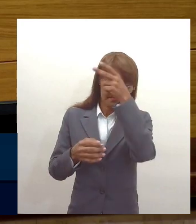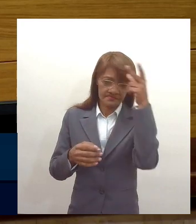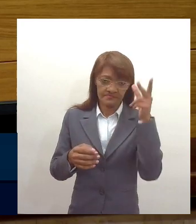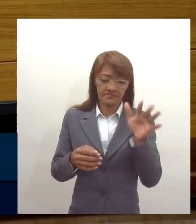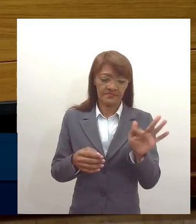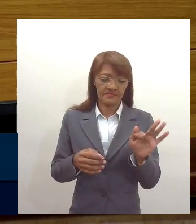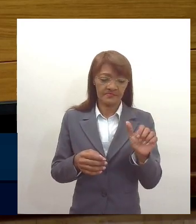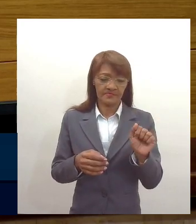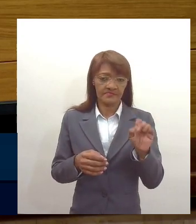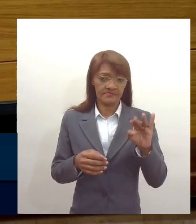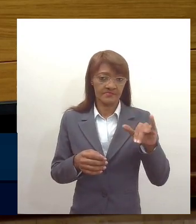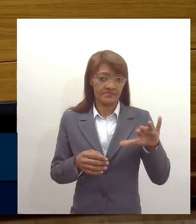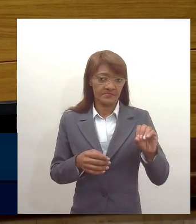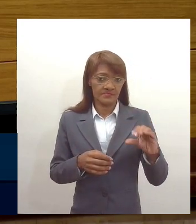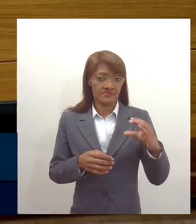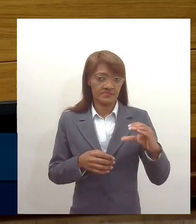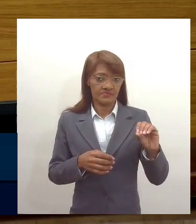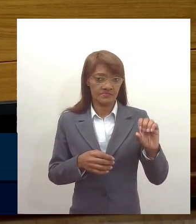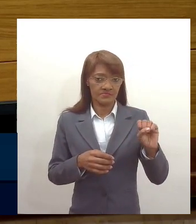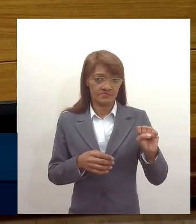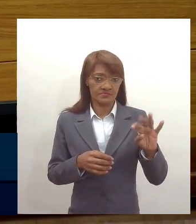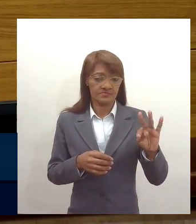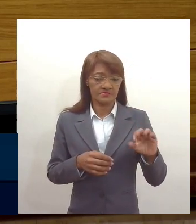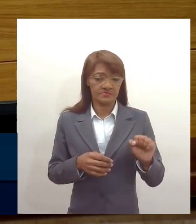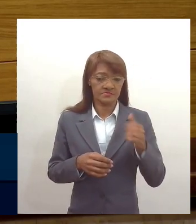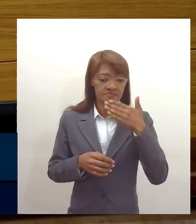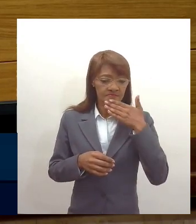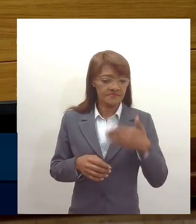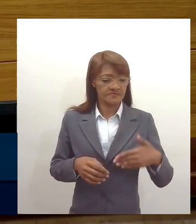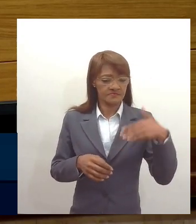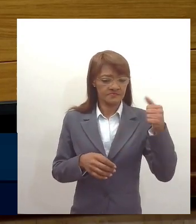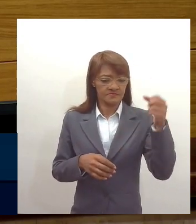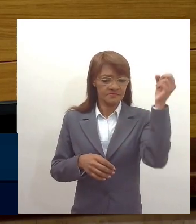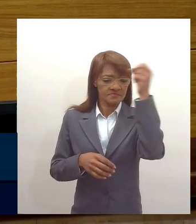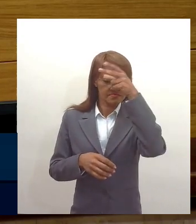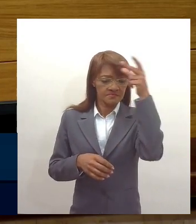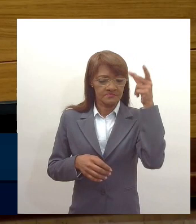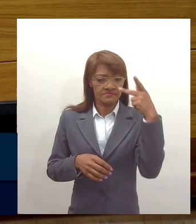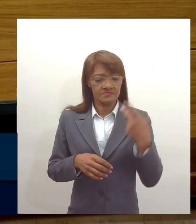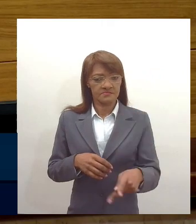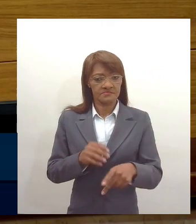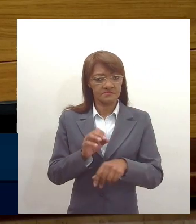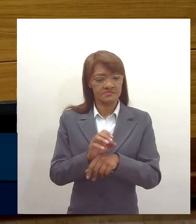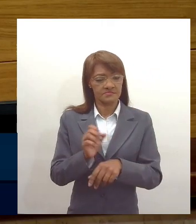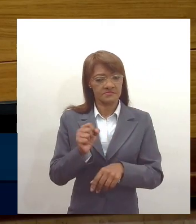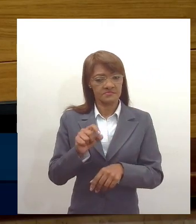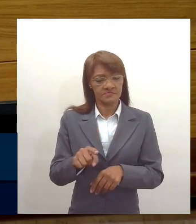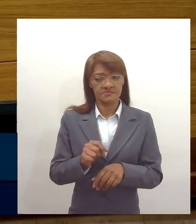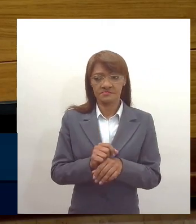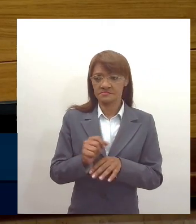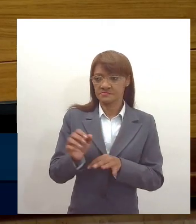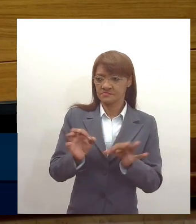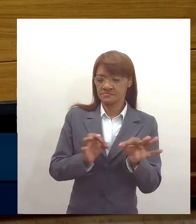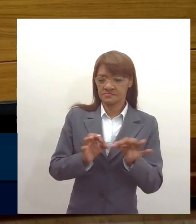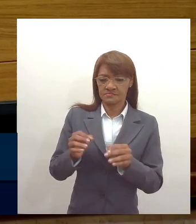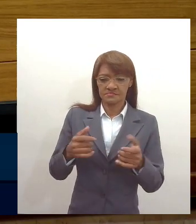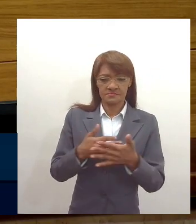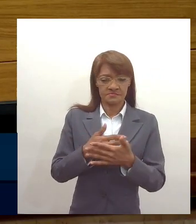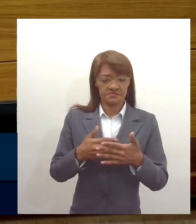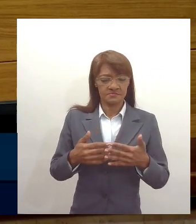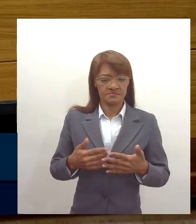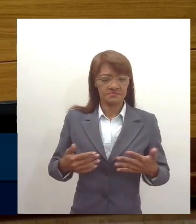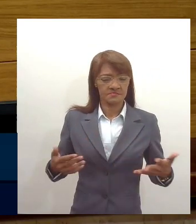dos melhores prefeitos do estado de Sergipe, que vem conduzindo a cidade de maneira brilhante, sempre atendendo